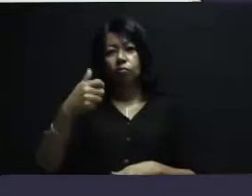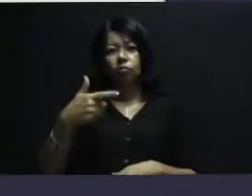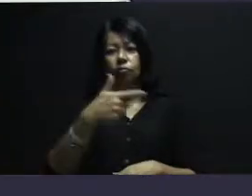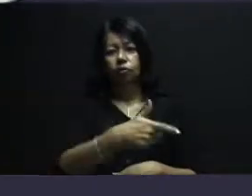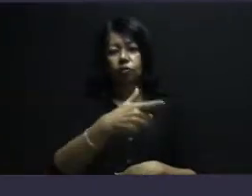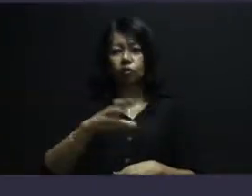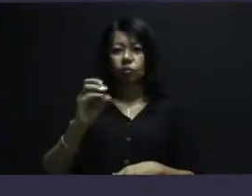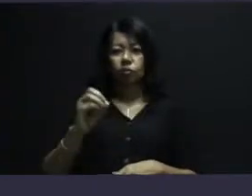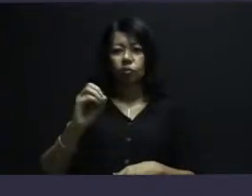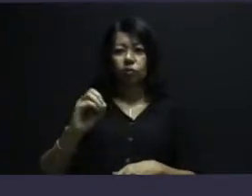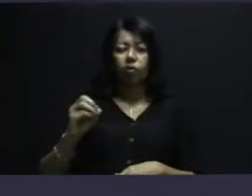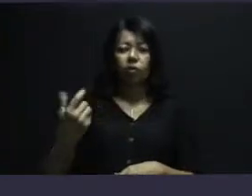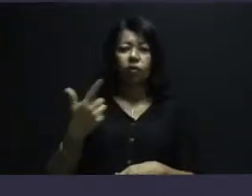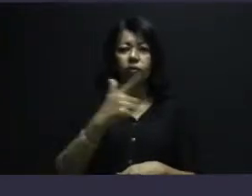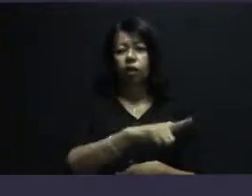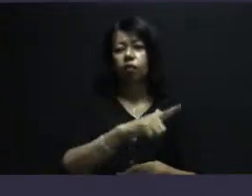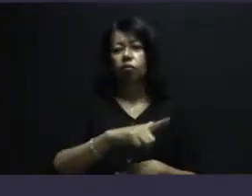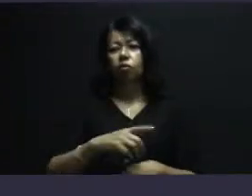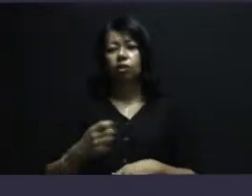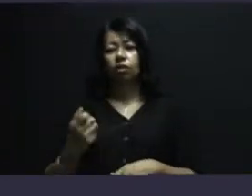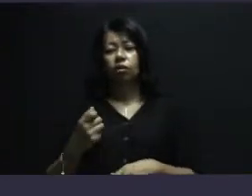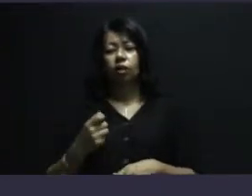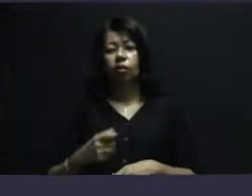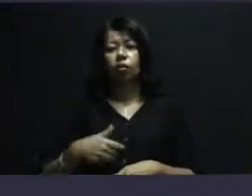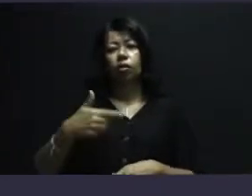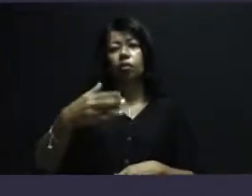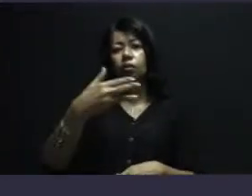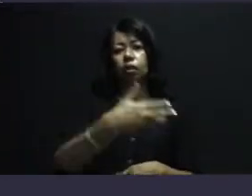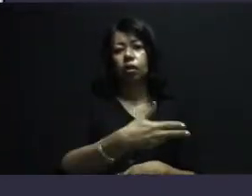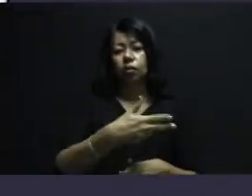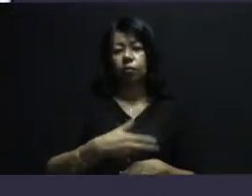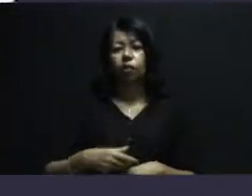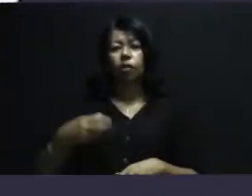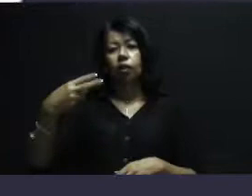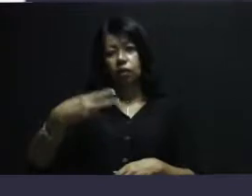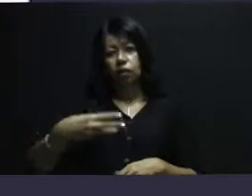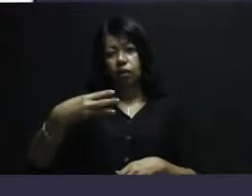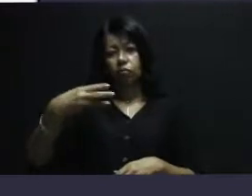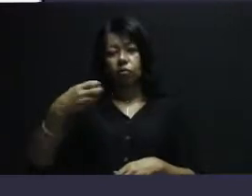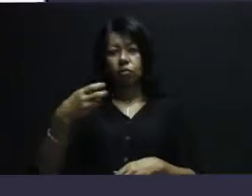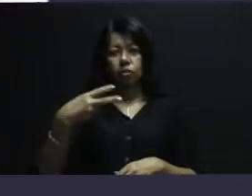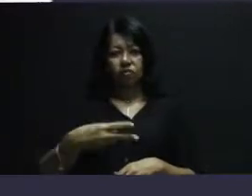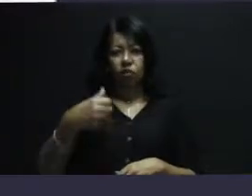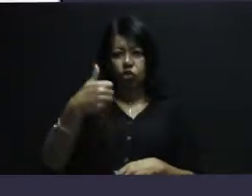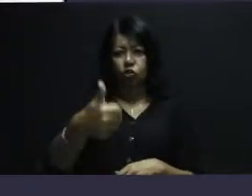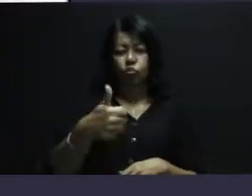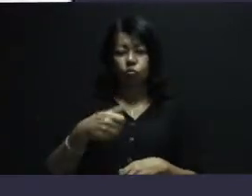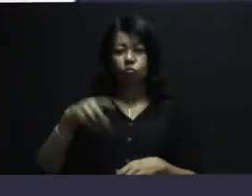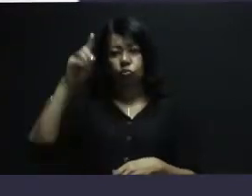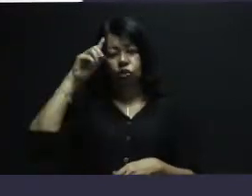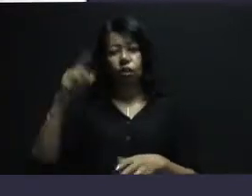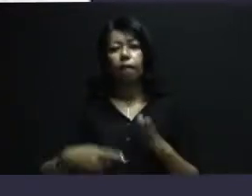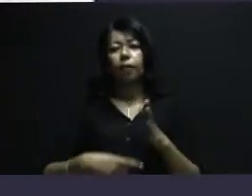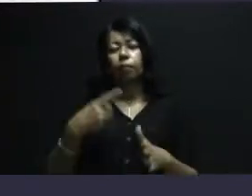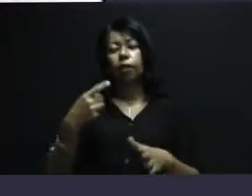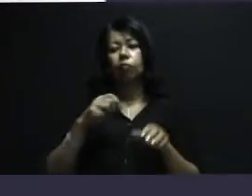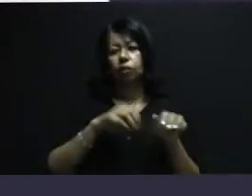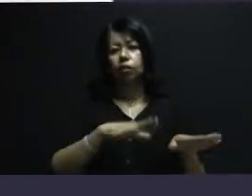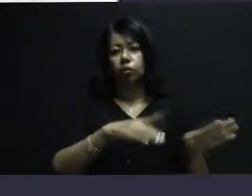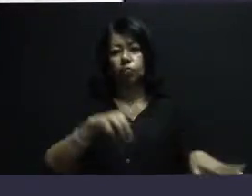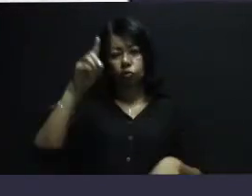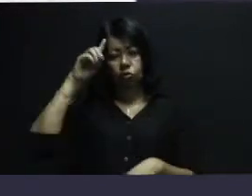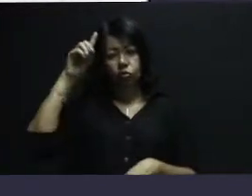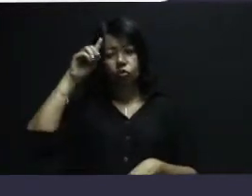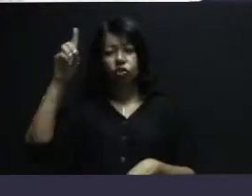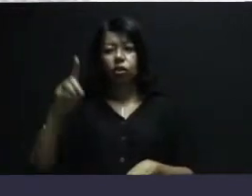13.321. Promulgada a Lei Estadual nº 13.321, que institui a data de 1º de setembro como o Dia do